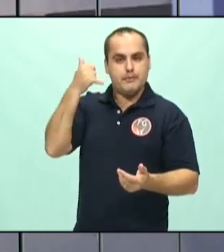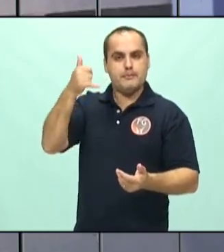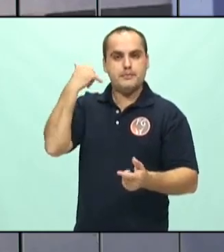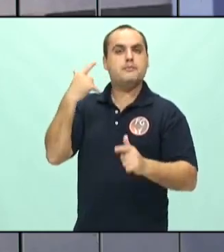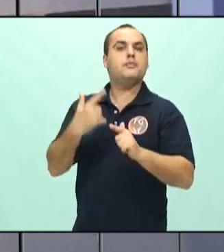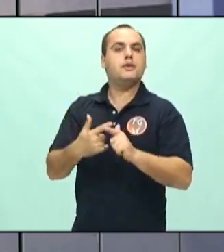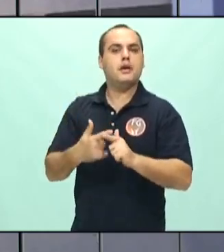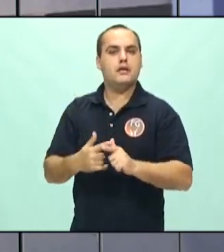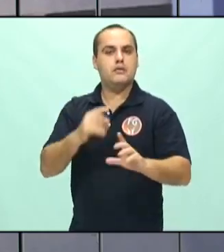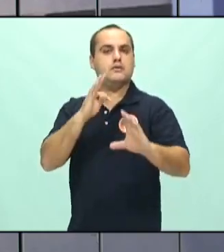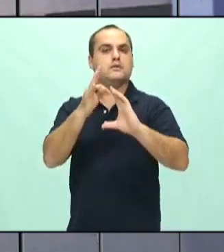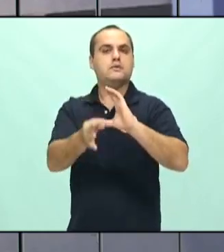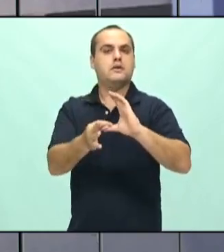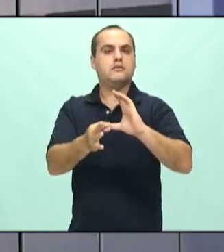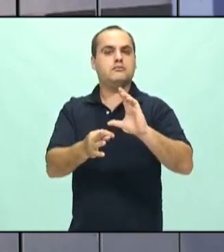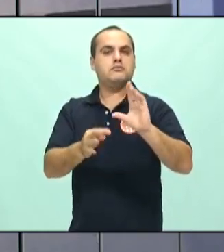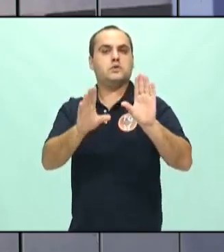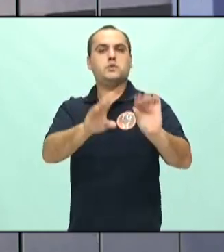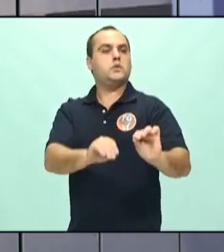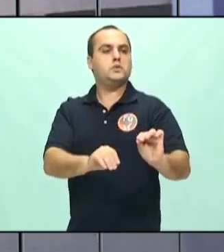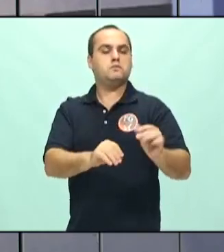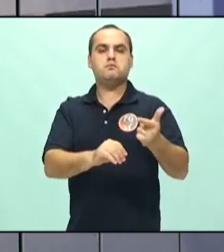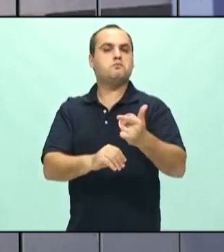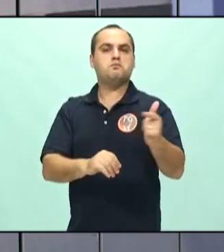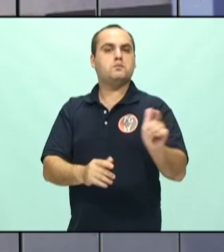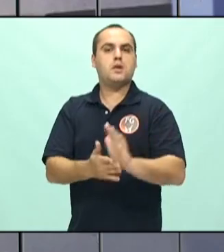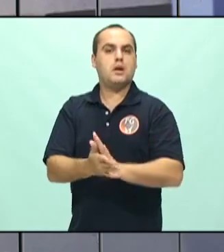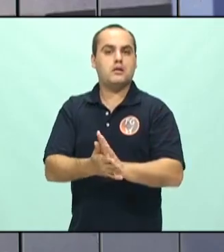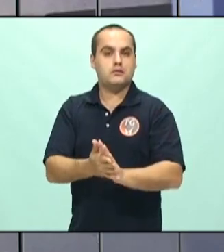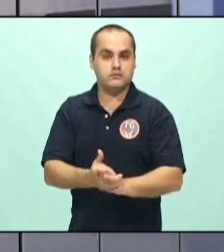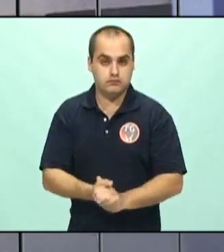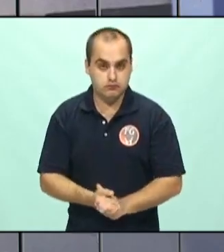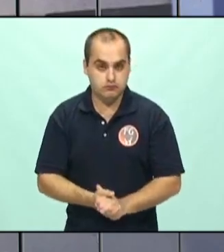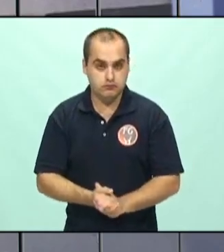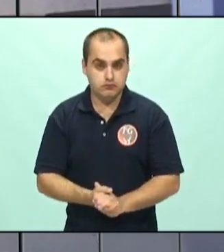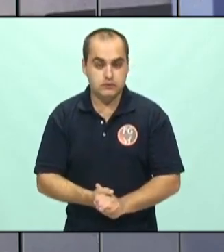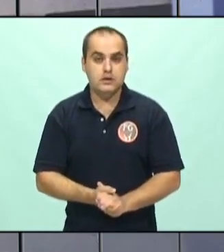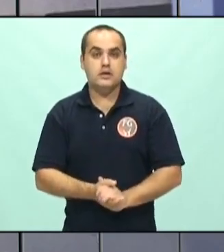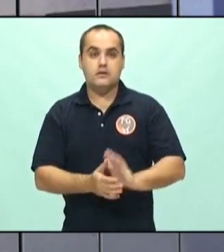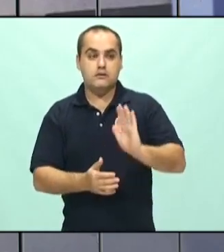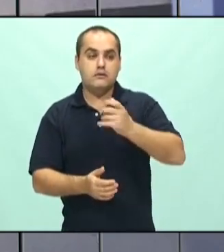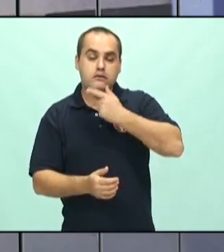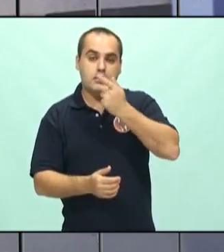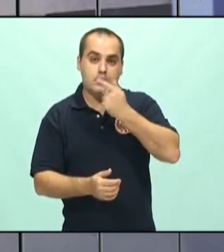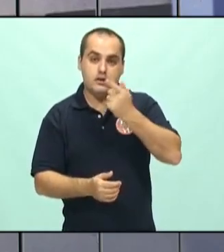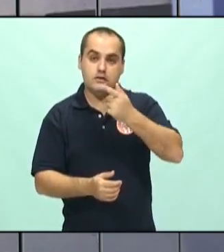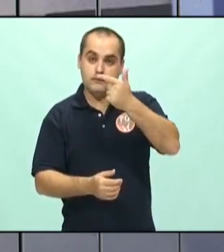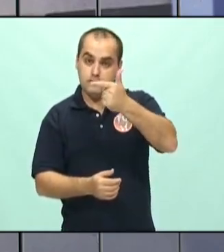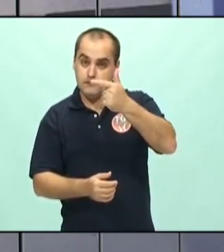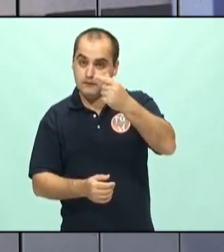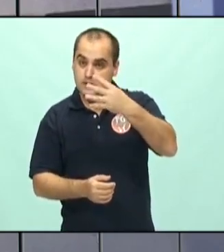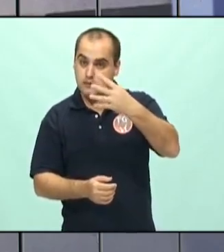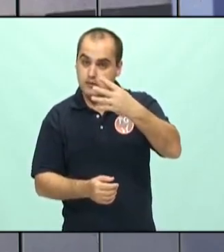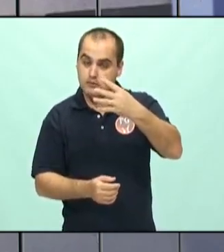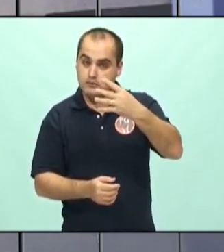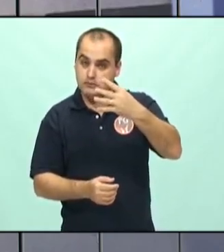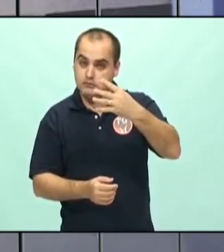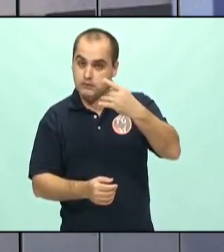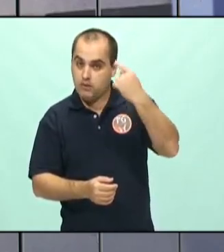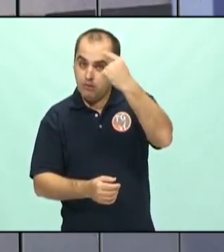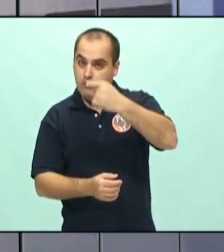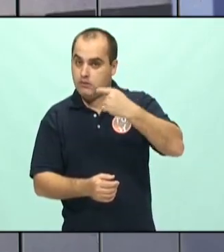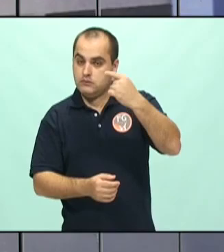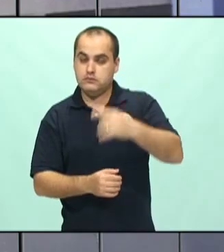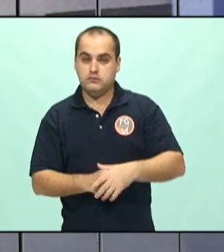simples discussão 24 hora que às vezes até a própria polícia precisa fazer um plantão e aí não funciona não